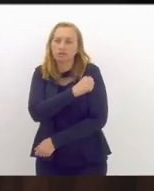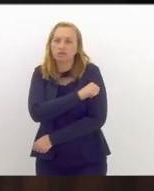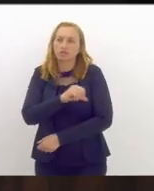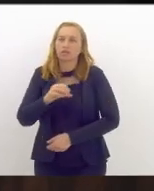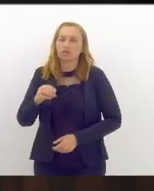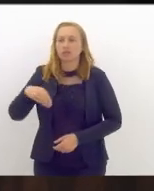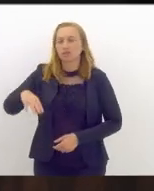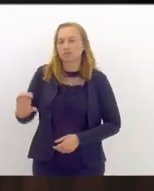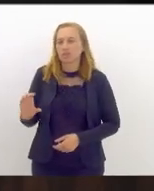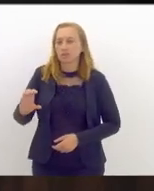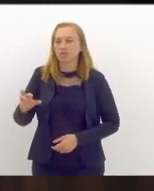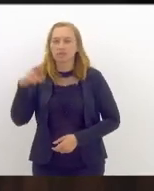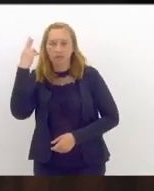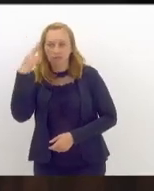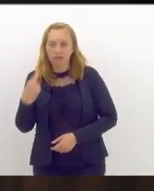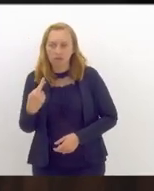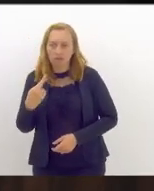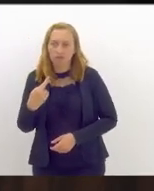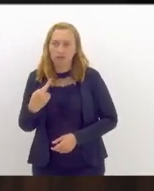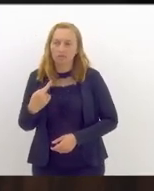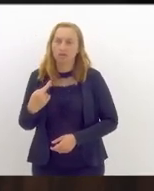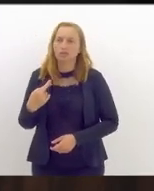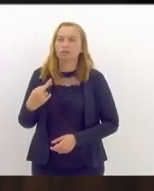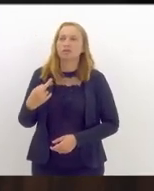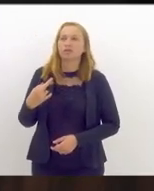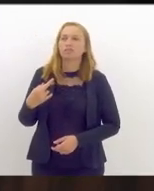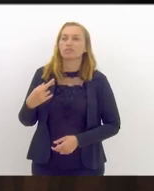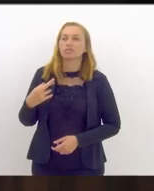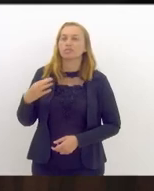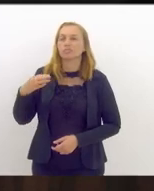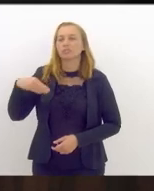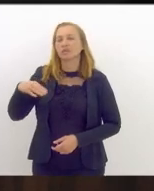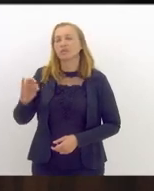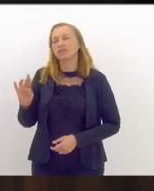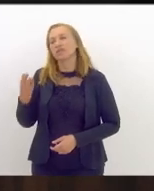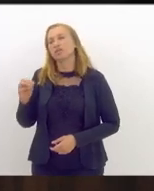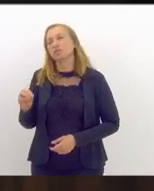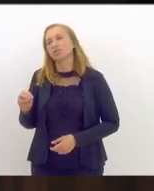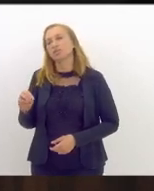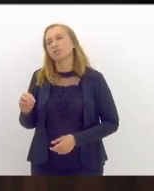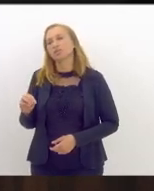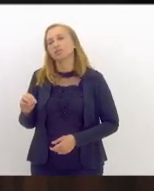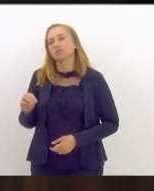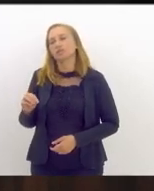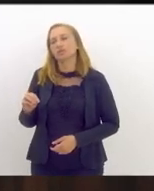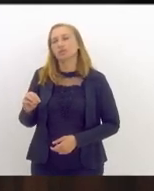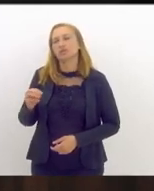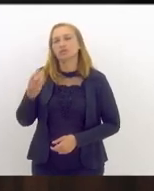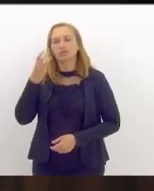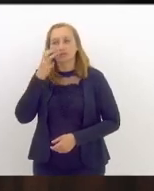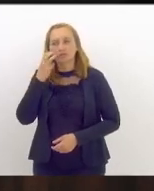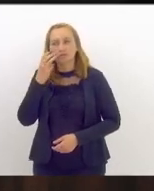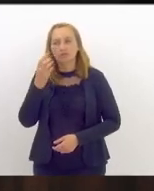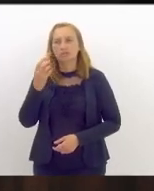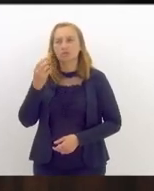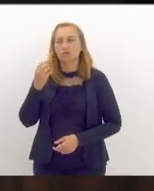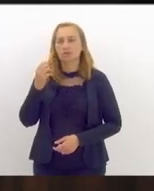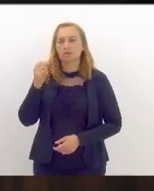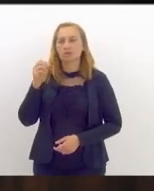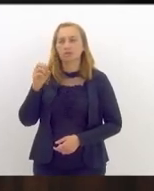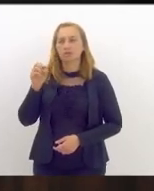Carlos Mickey Renata Souza Carlos Macedo Valdete Carneiro Daniel